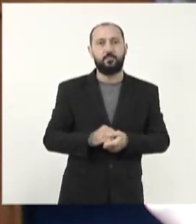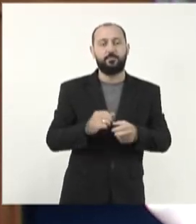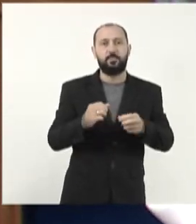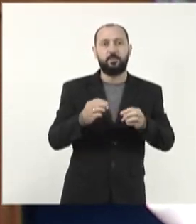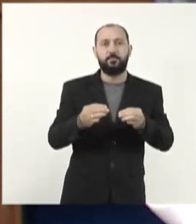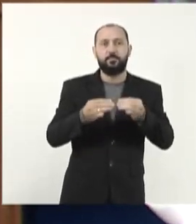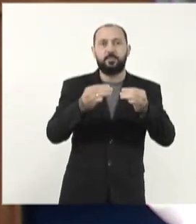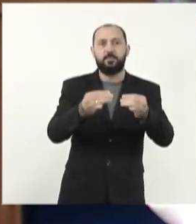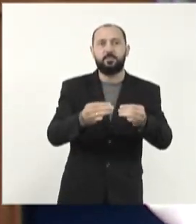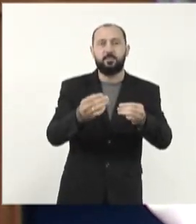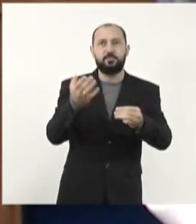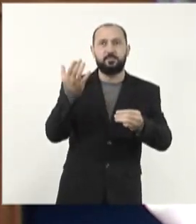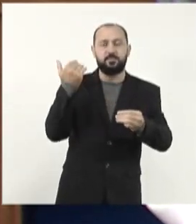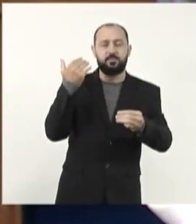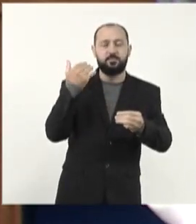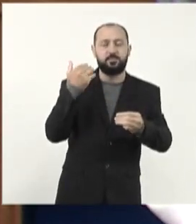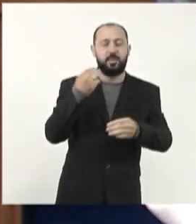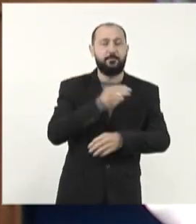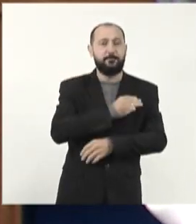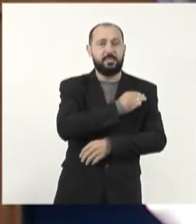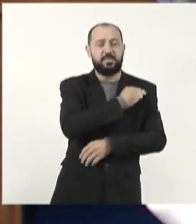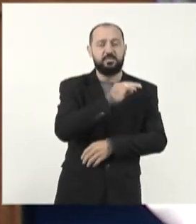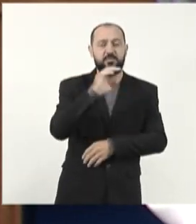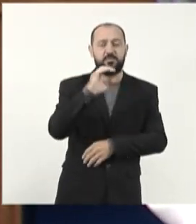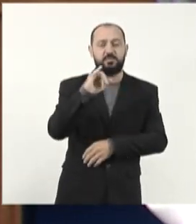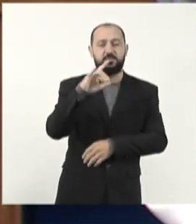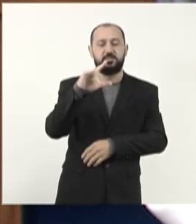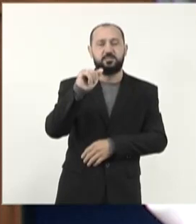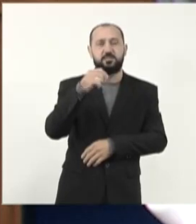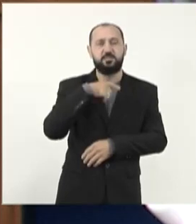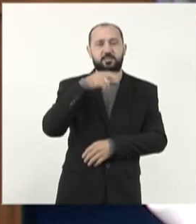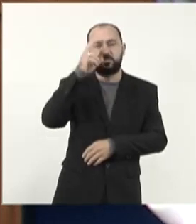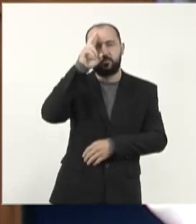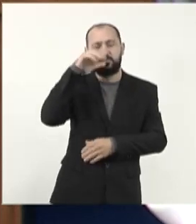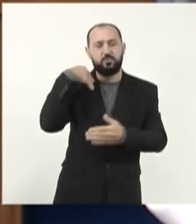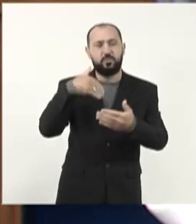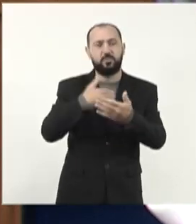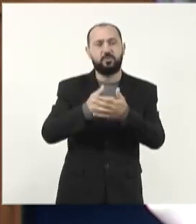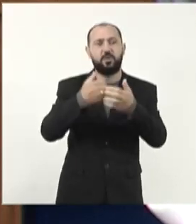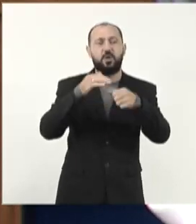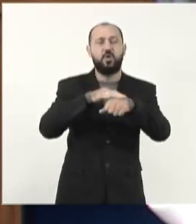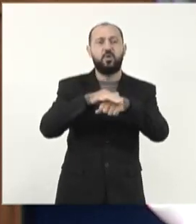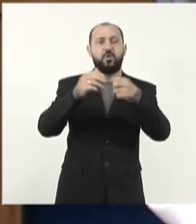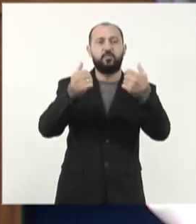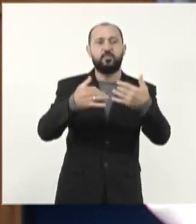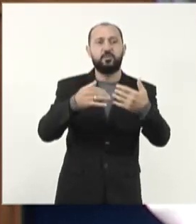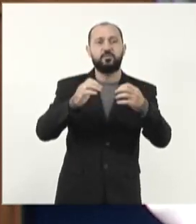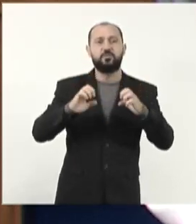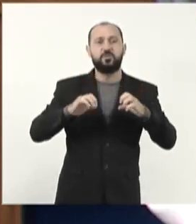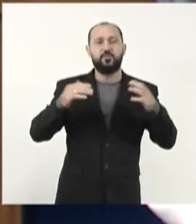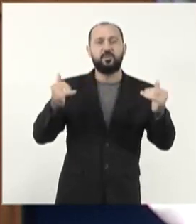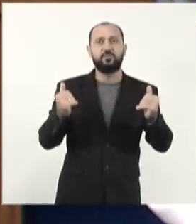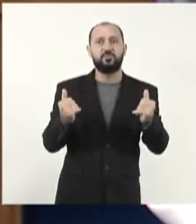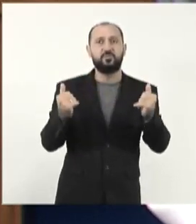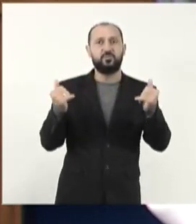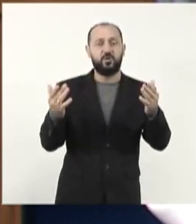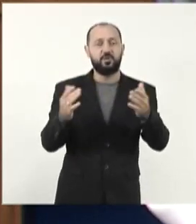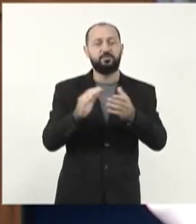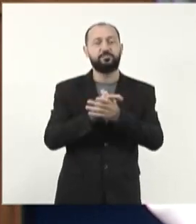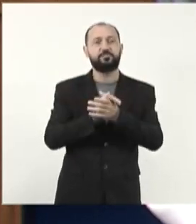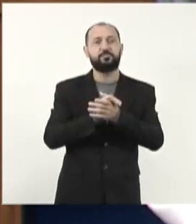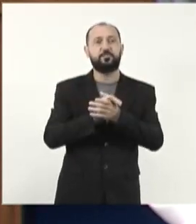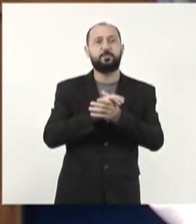Cida esteve aqui recentemente e no seu histórico ela fala das experiências de eventos internacionais e